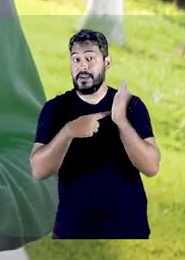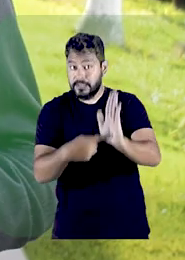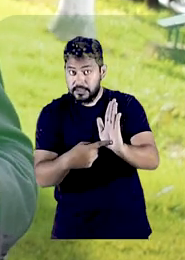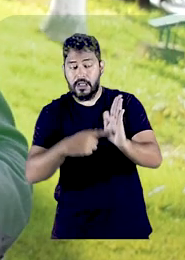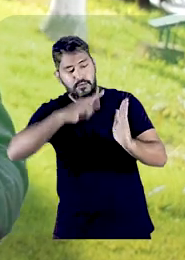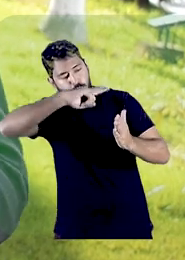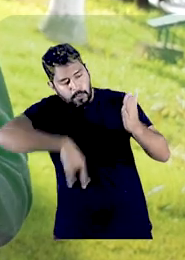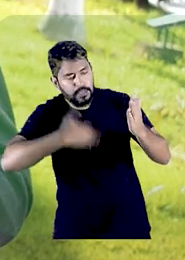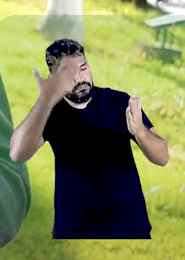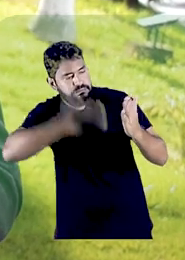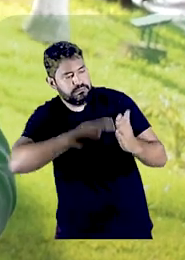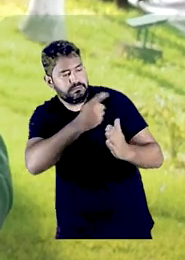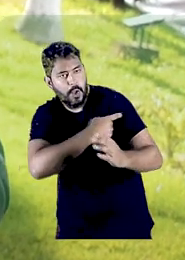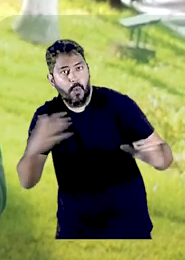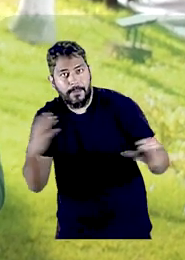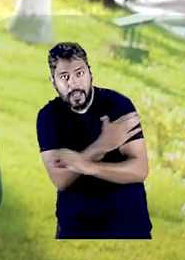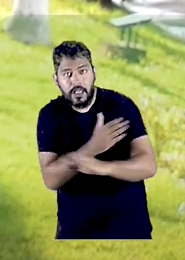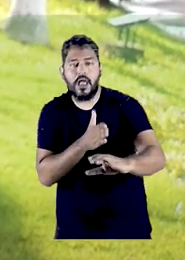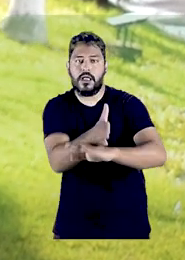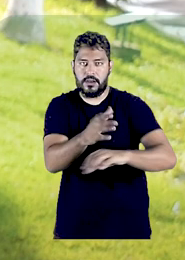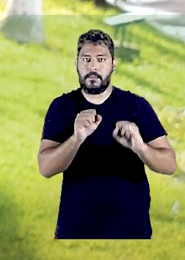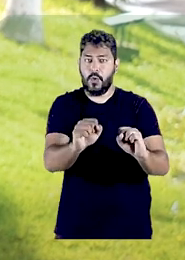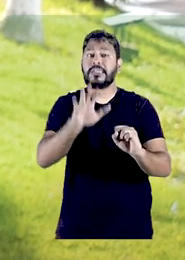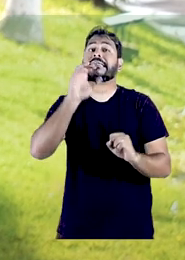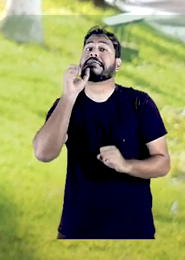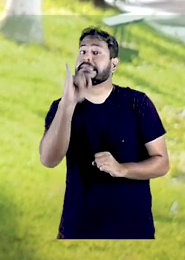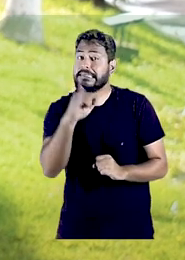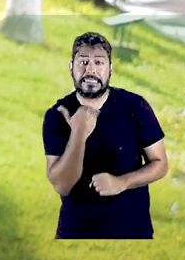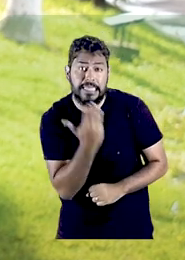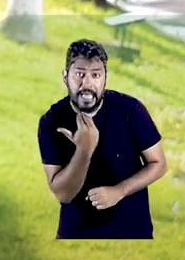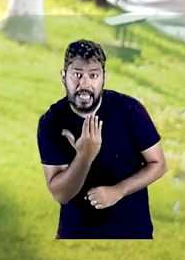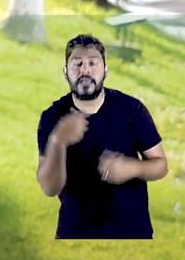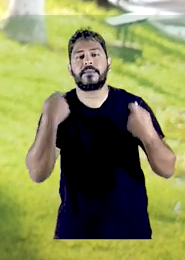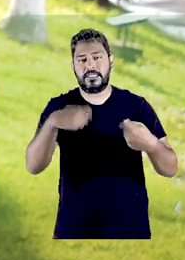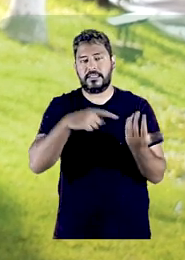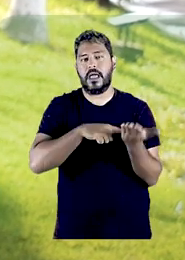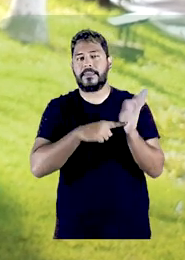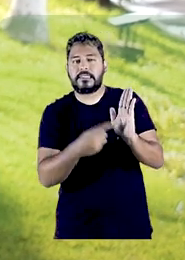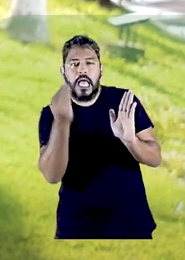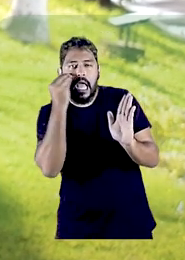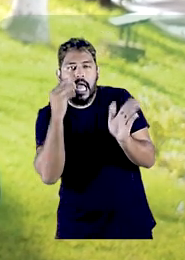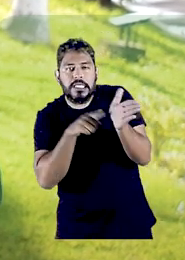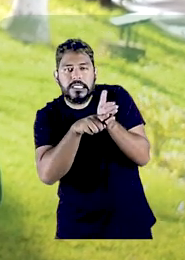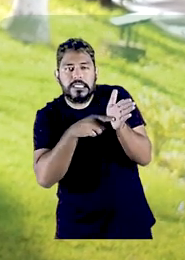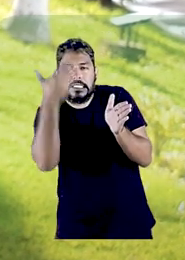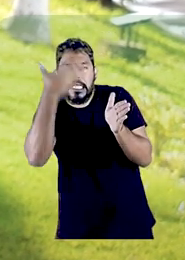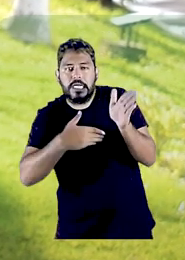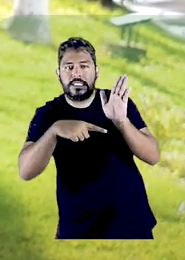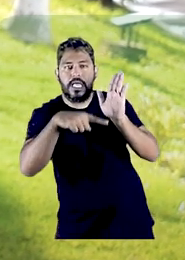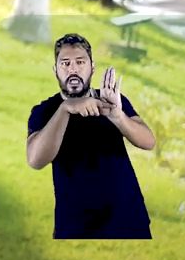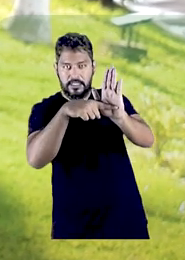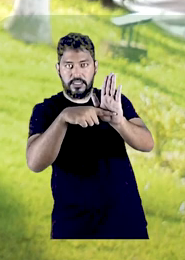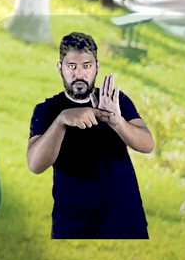IFPE. Quem não tiver o ciclo vacinal completo vai ter que apresentar teste negativo para Covid-19 realizado nas